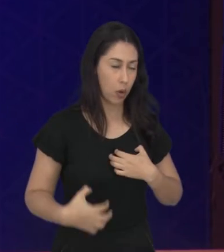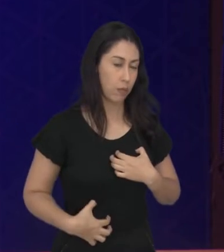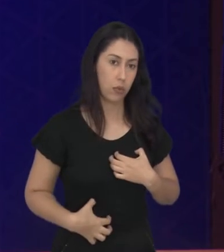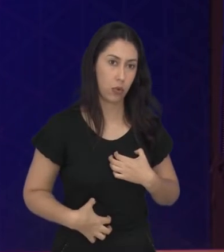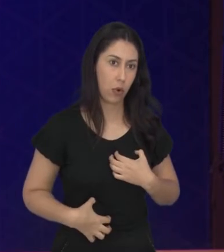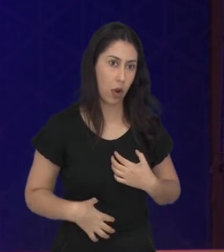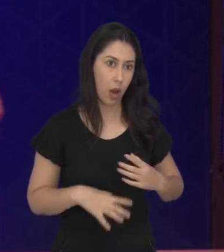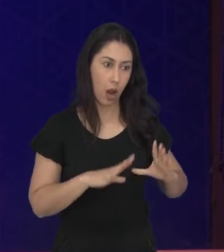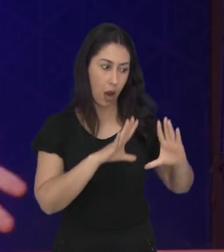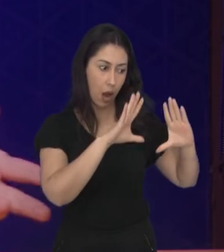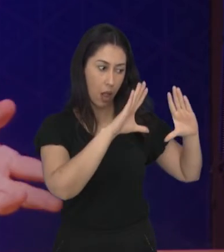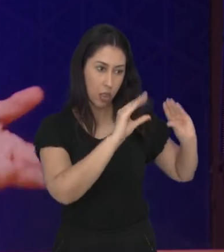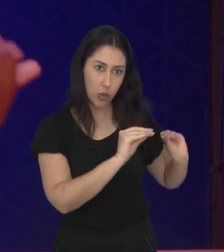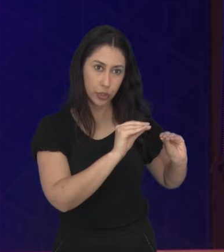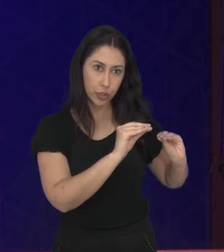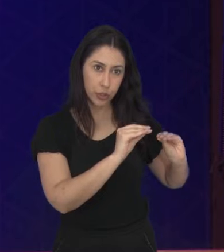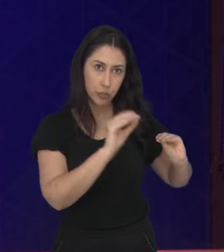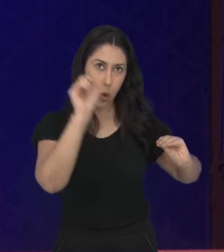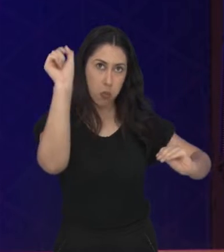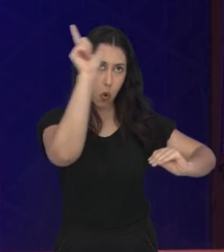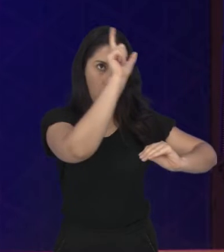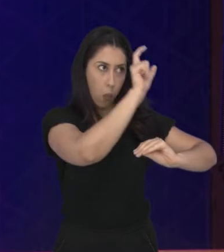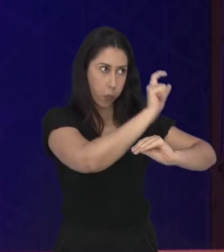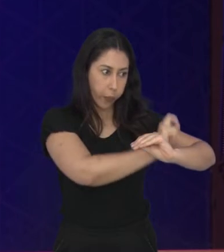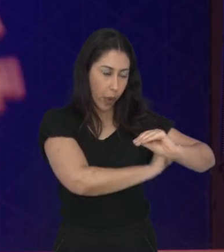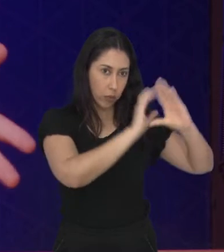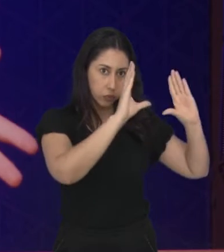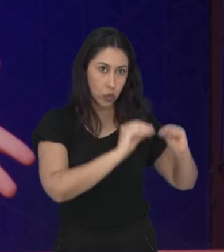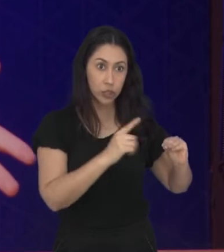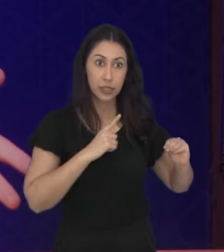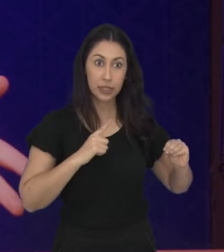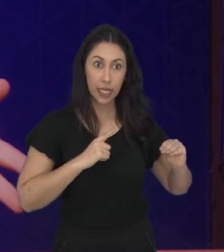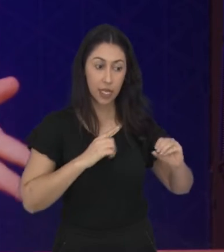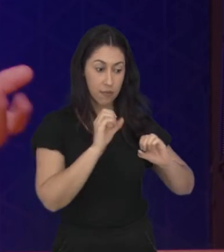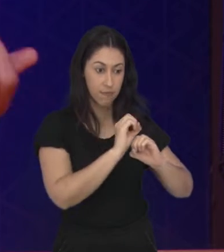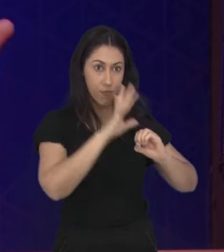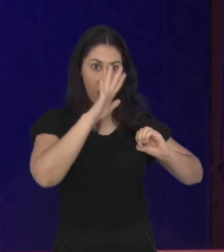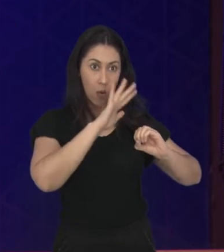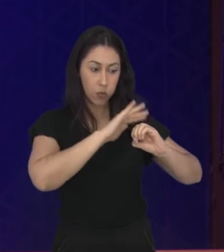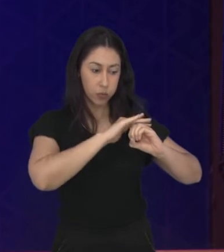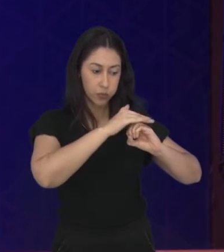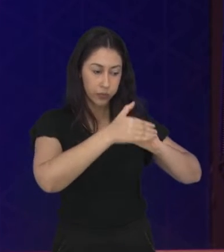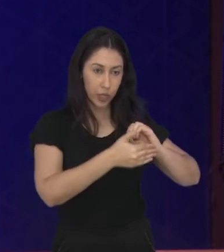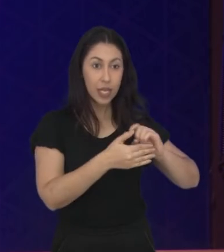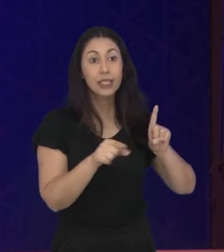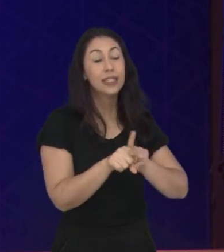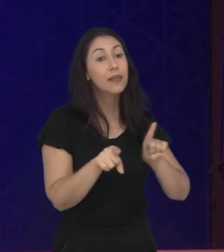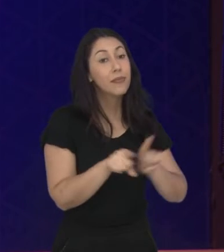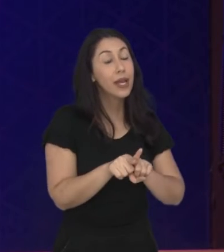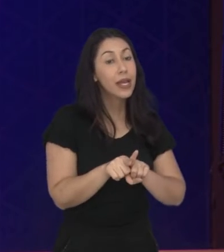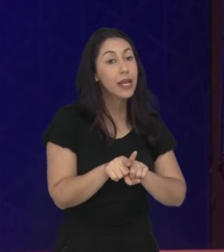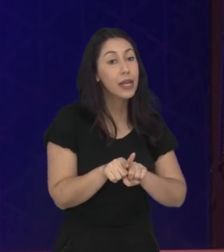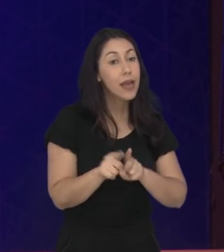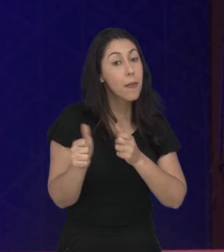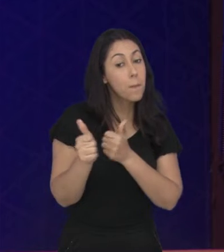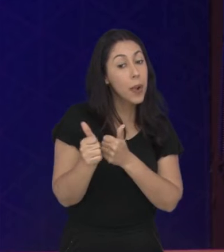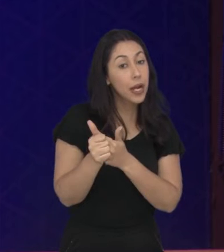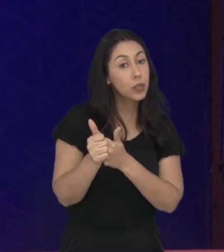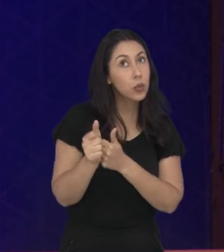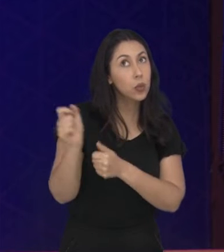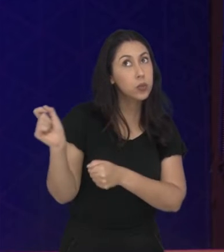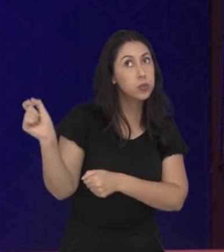que durante a noite, né, quando o sol vai embora, a gente tem a melatonina, e também quando, um pouquinho antes da gente